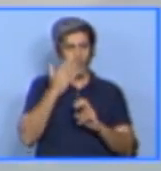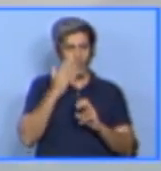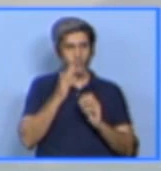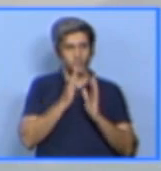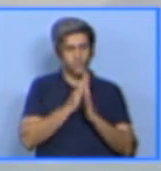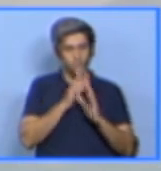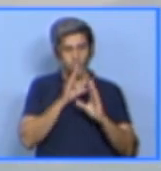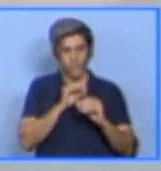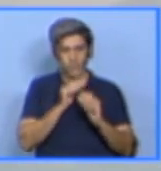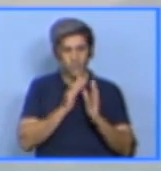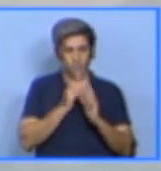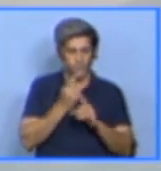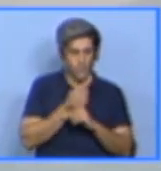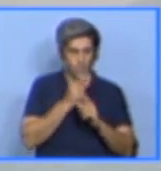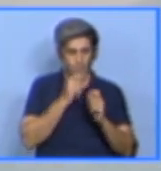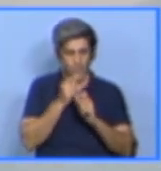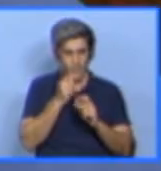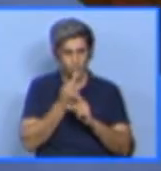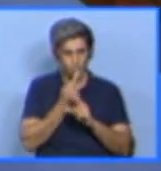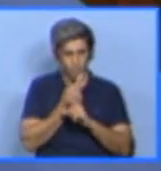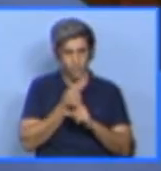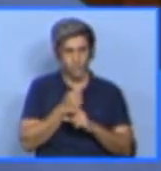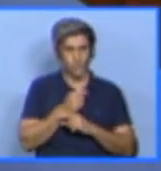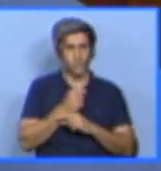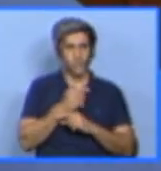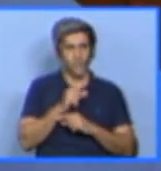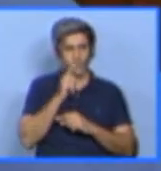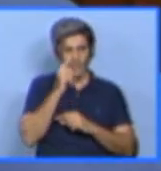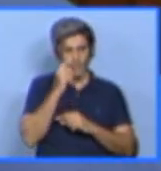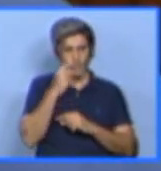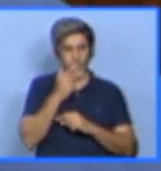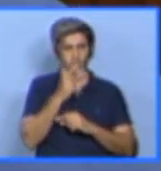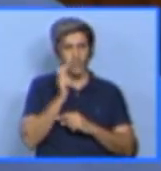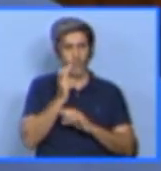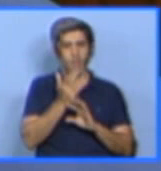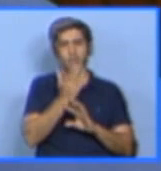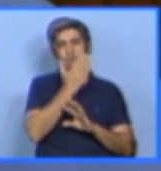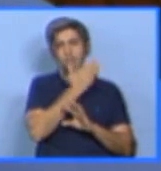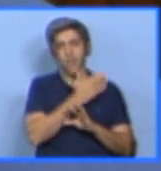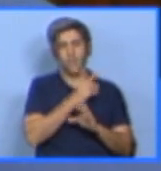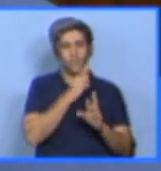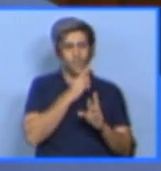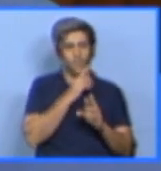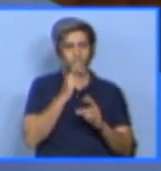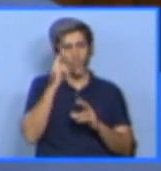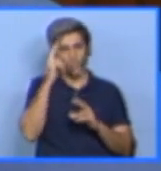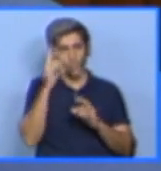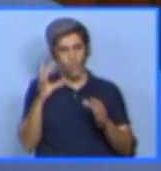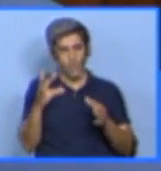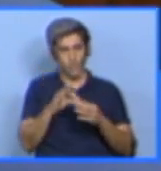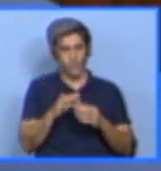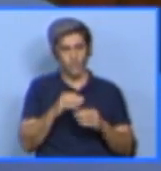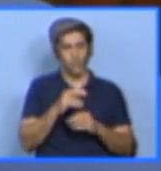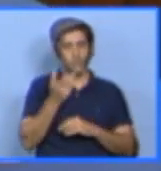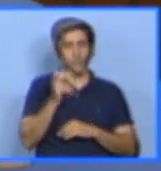homilias, de conversas, de entrevistas, mas ela tem 100 anos, esta ligação, não é? De Fátima à Rússia. Essa